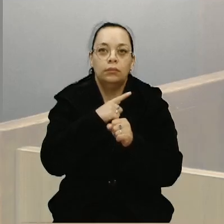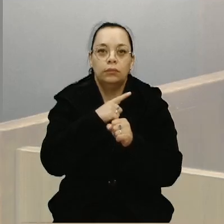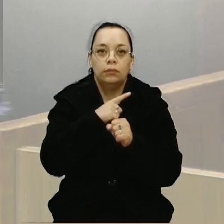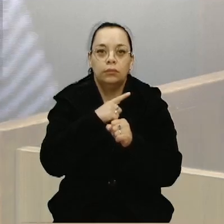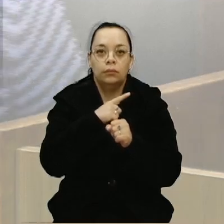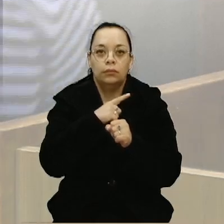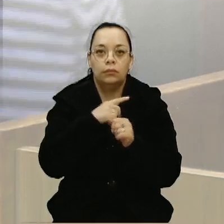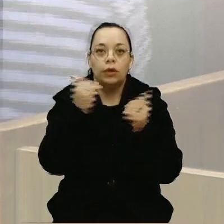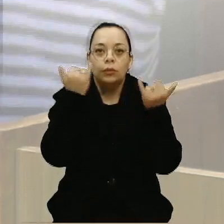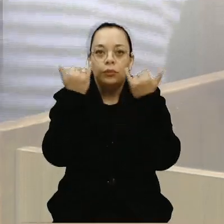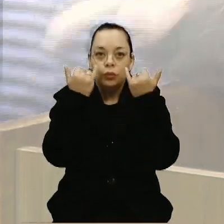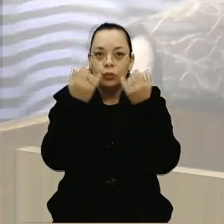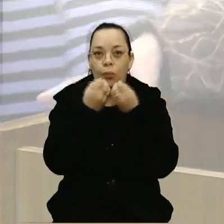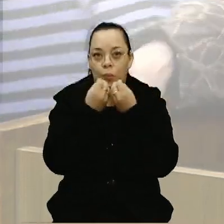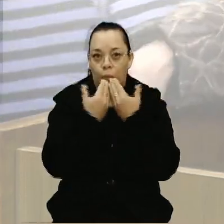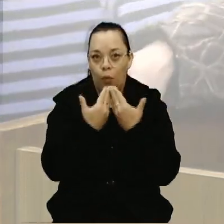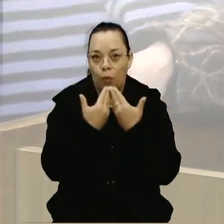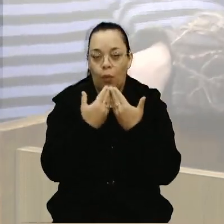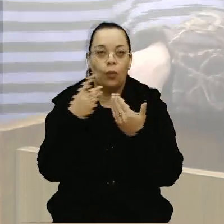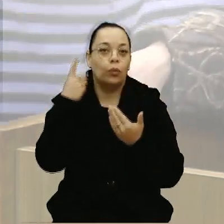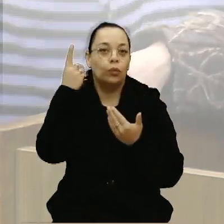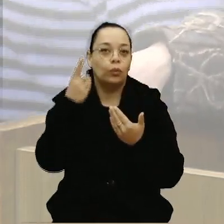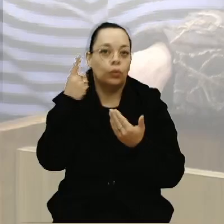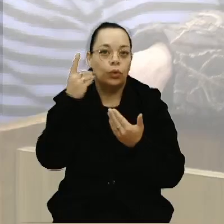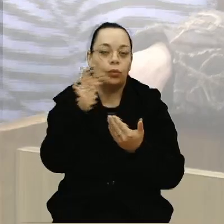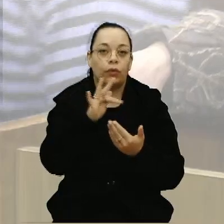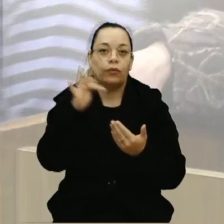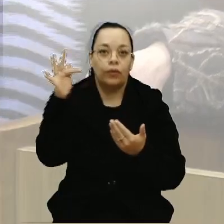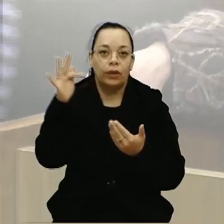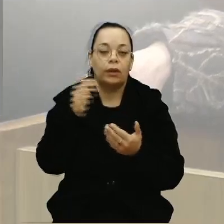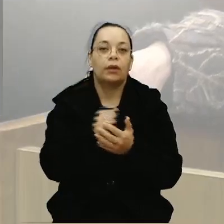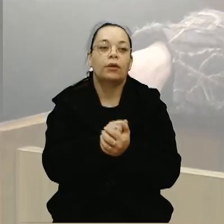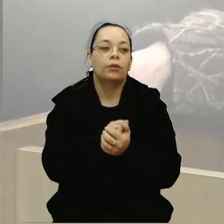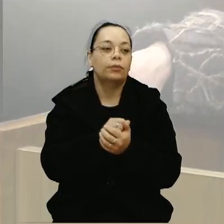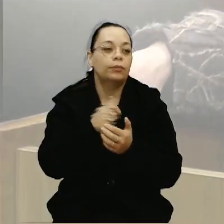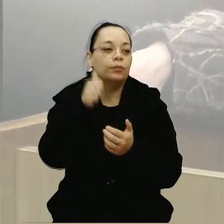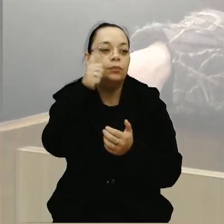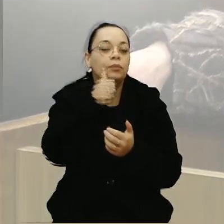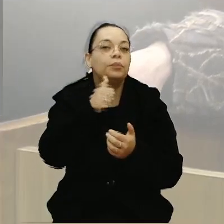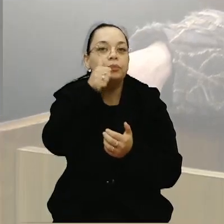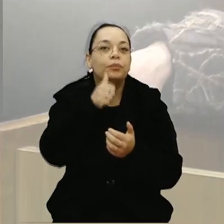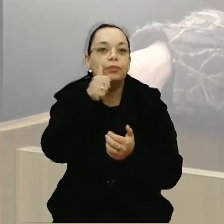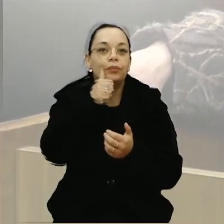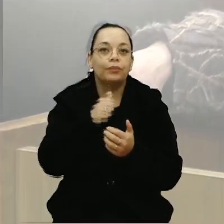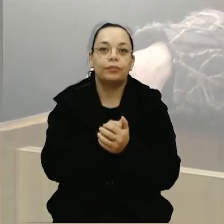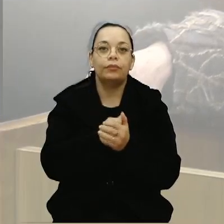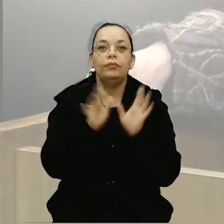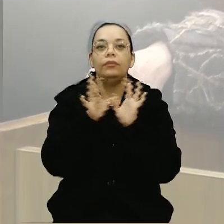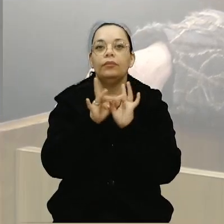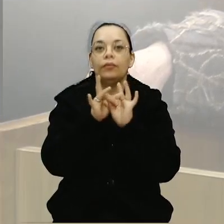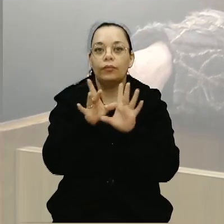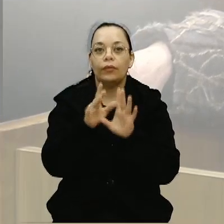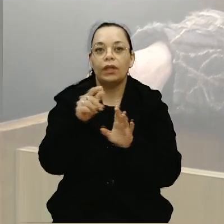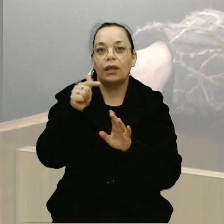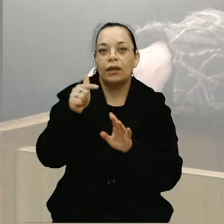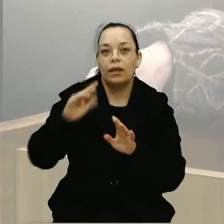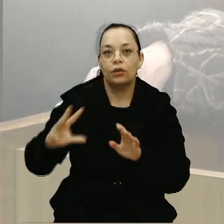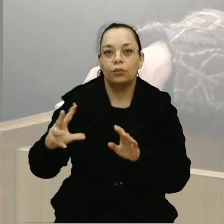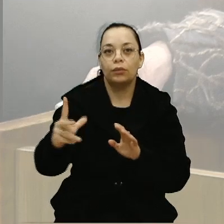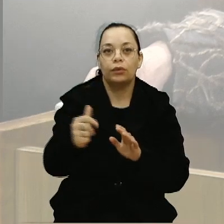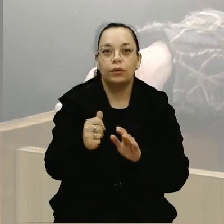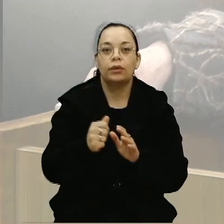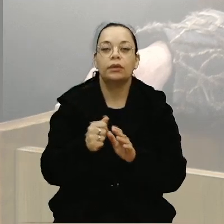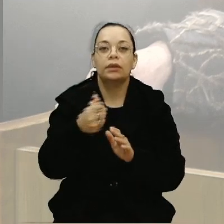mais uma notícia boa, né, do nosso deputado federal, Maurício Marcon, do qual ele está disponibilizando